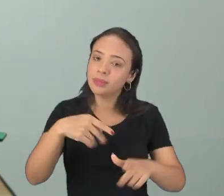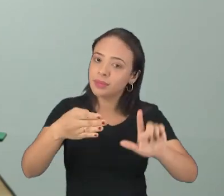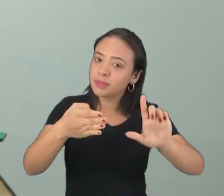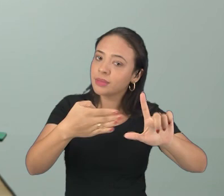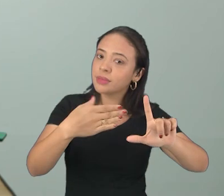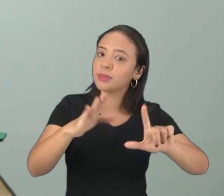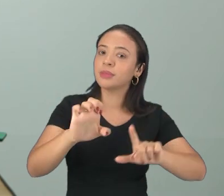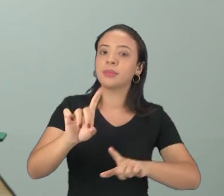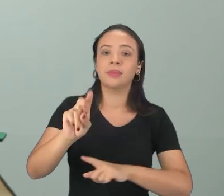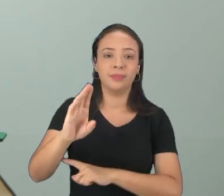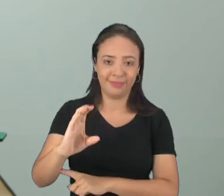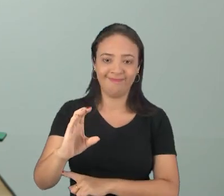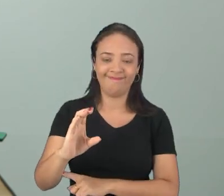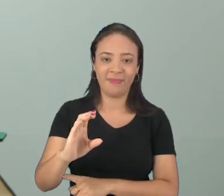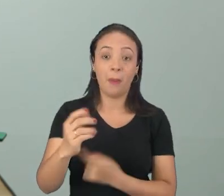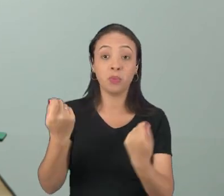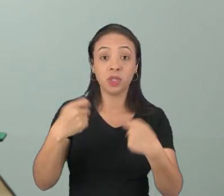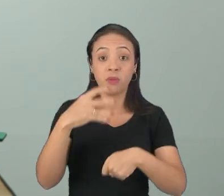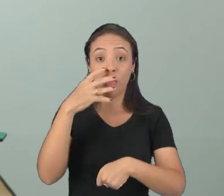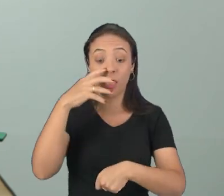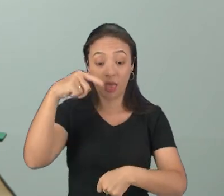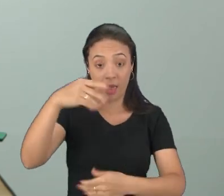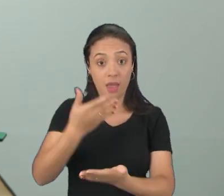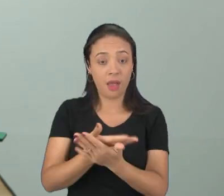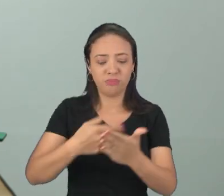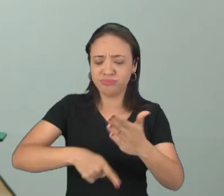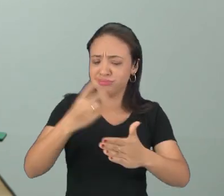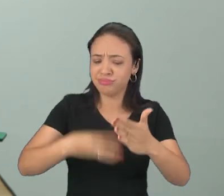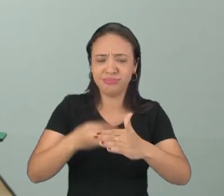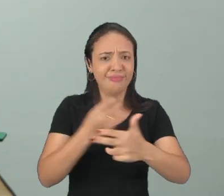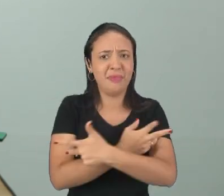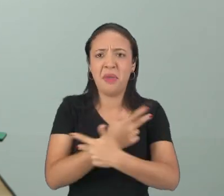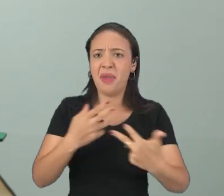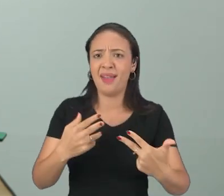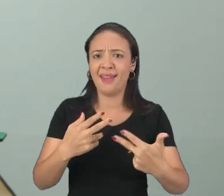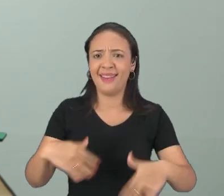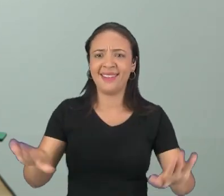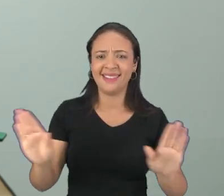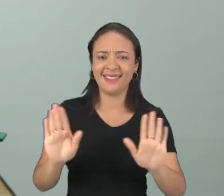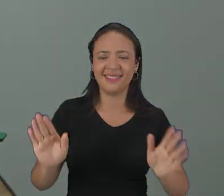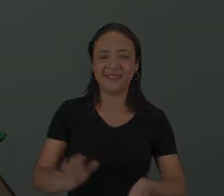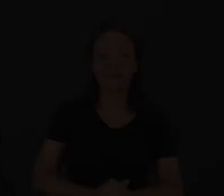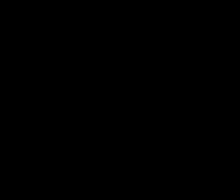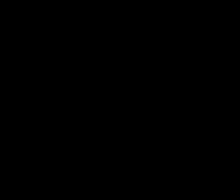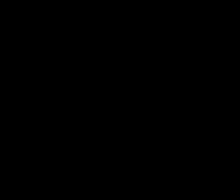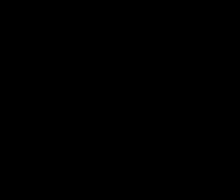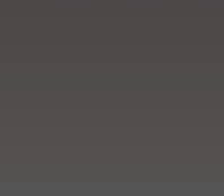plataforma Eduque. Nela você pode rever essas aulas quantas vezes você desejar. Até mais.